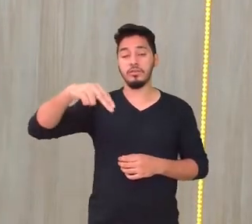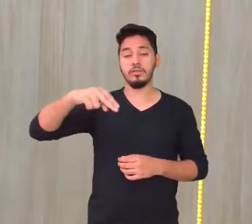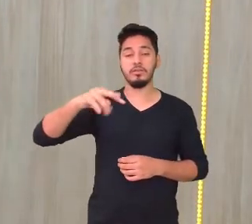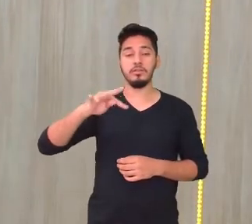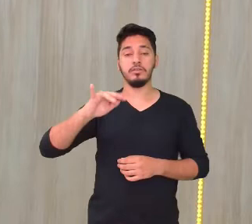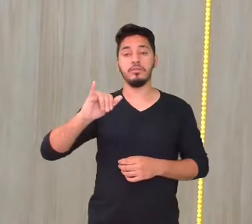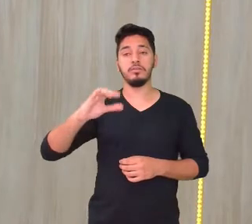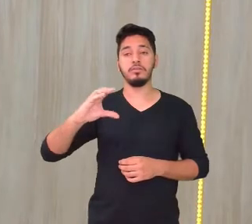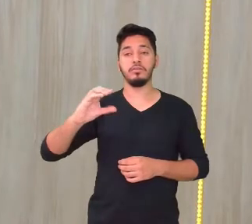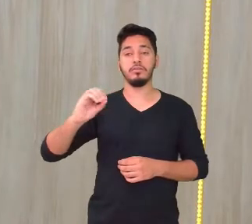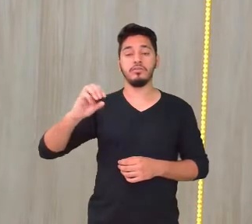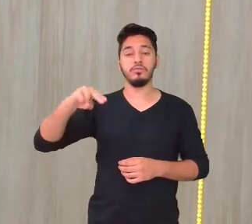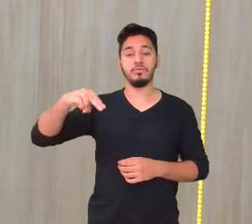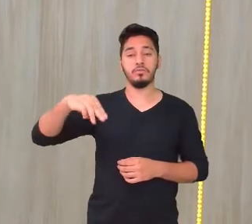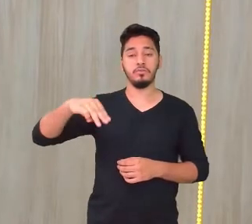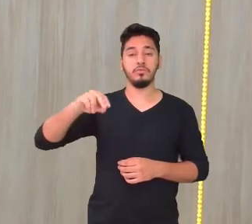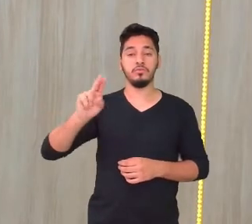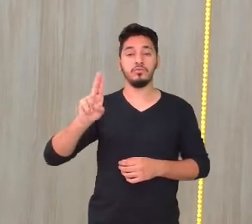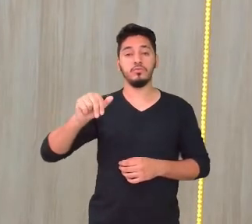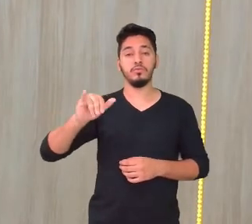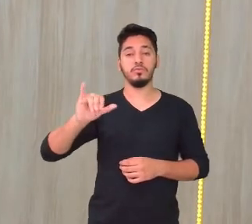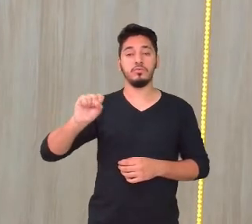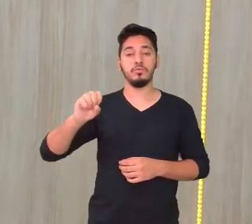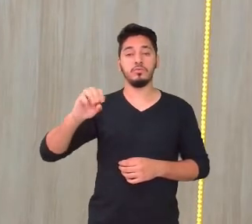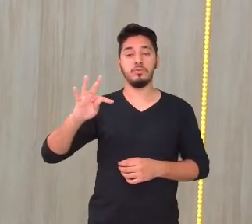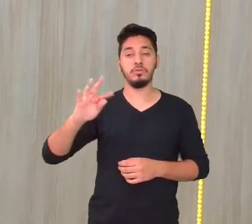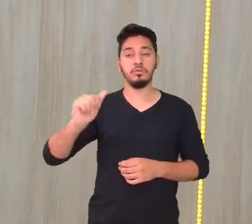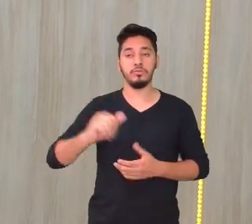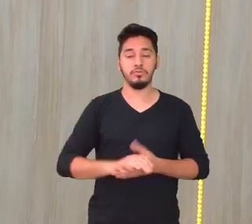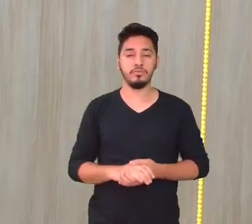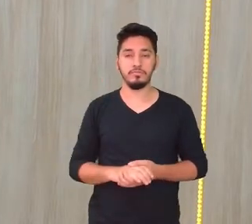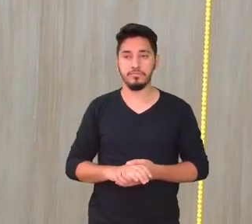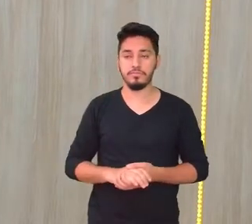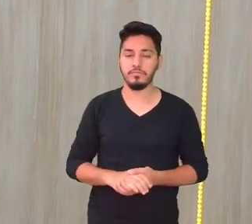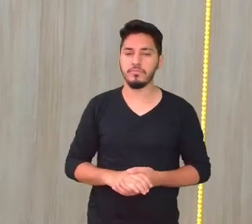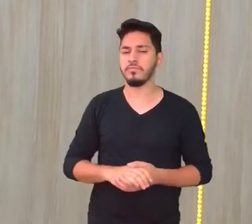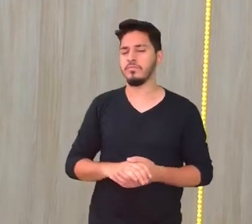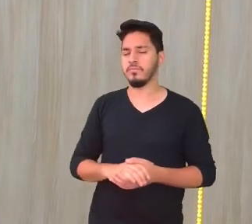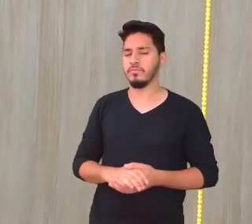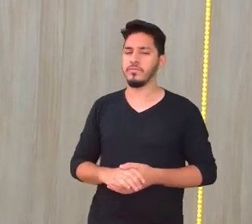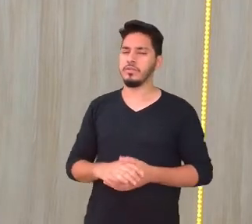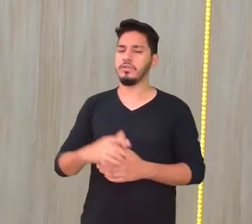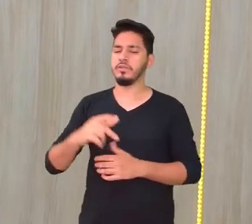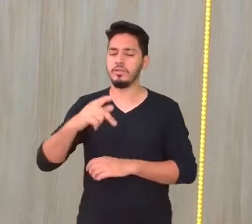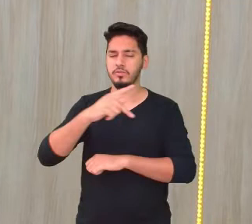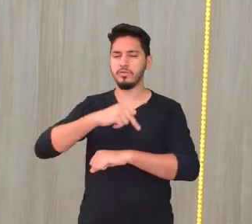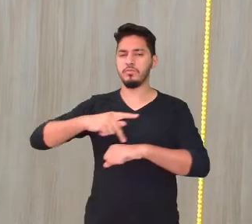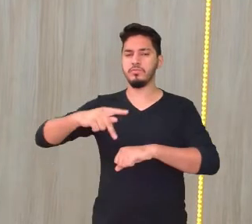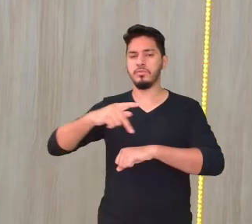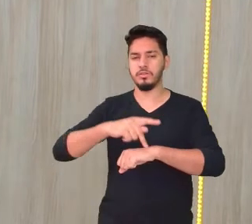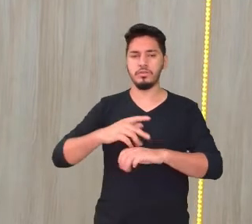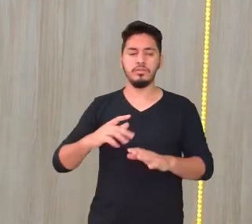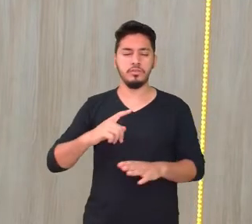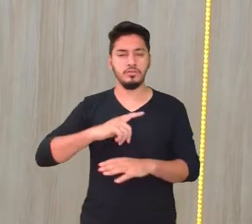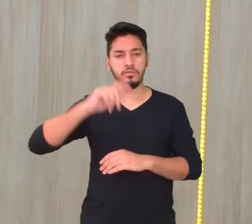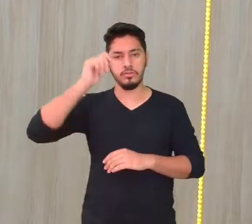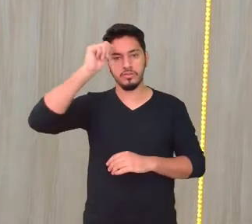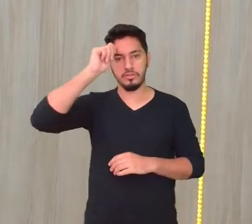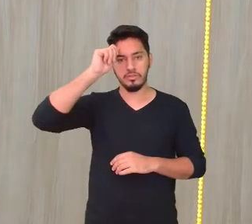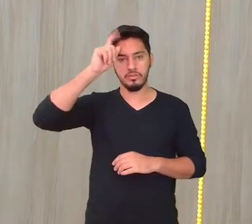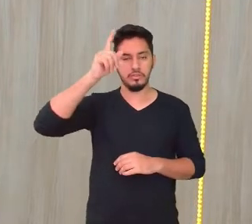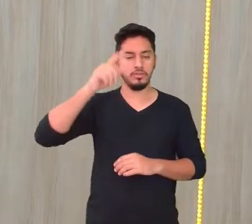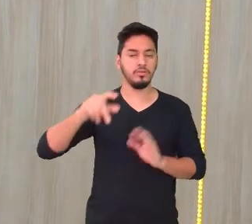viu nas aulas sobre regimes totalitários, né, que esses países eles tinham uma ideia, né,